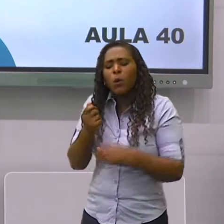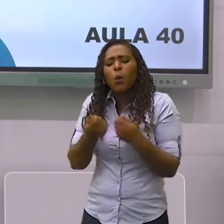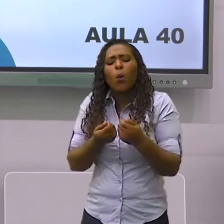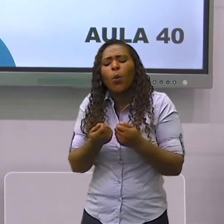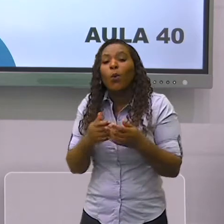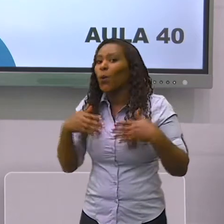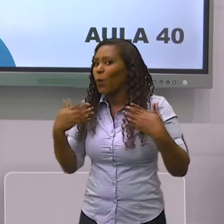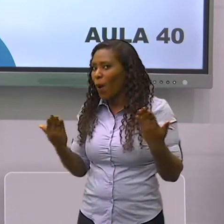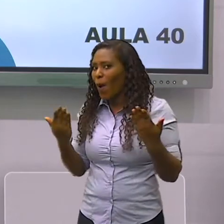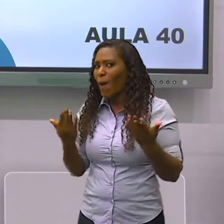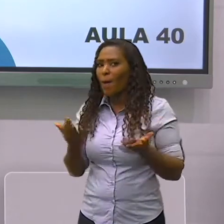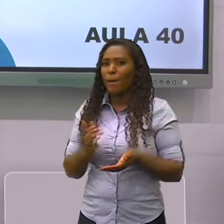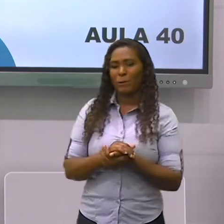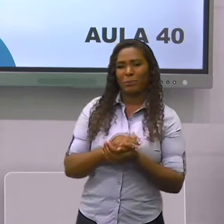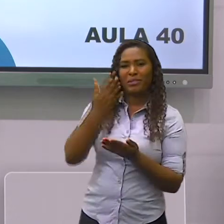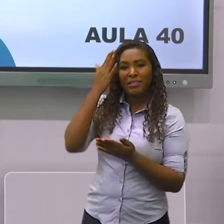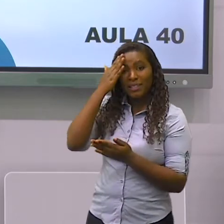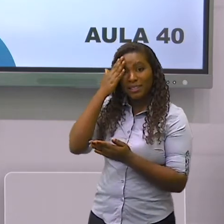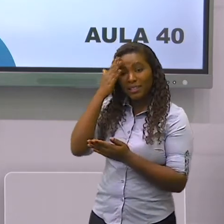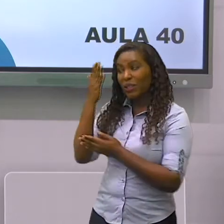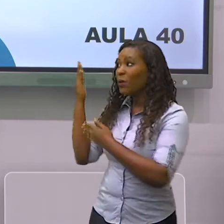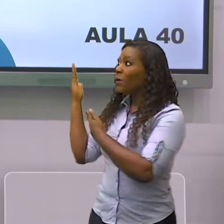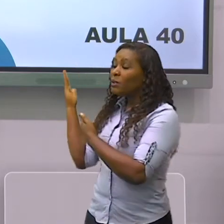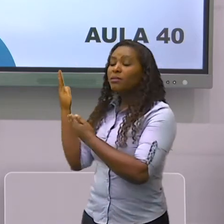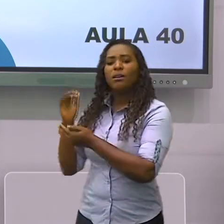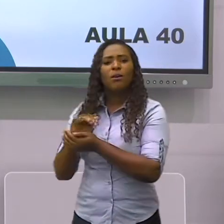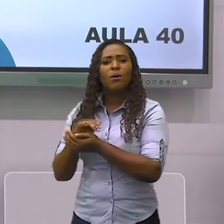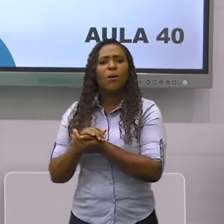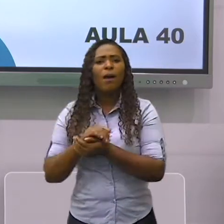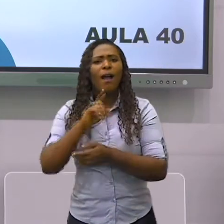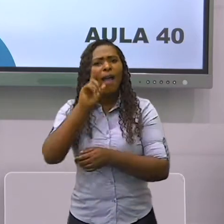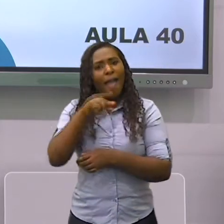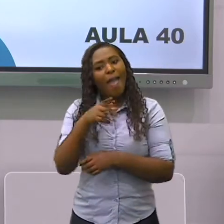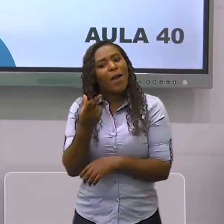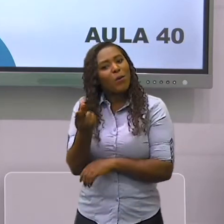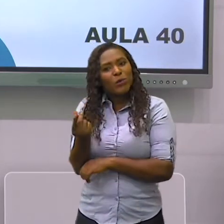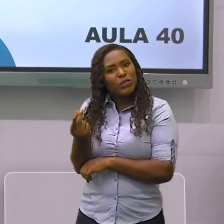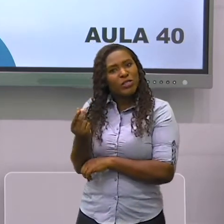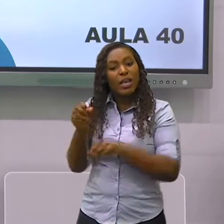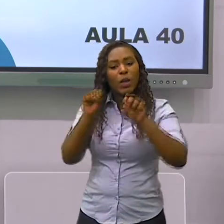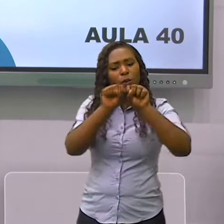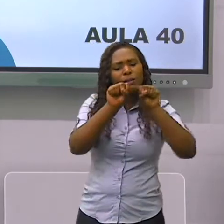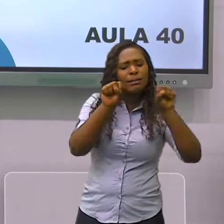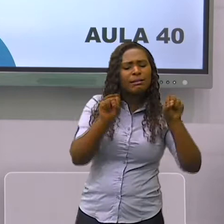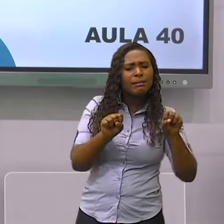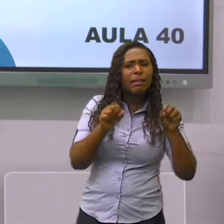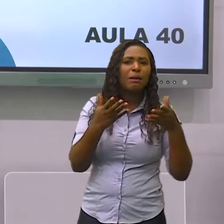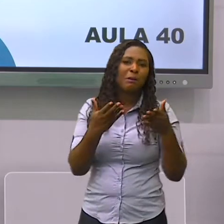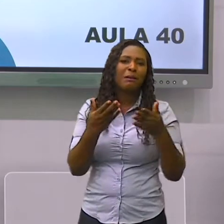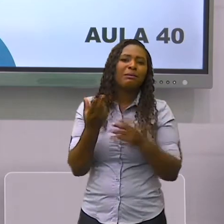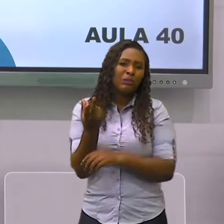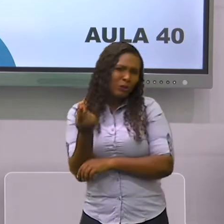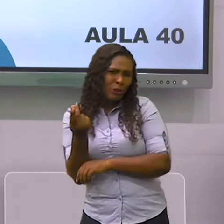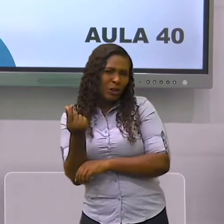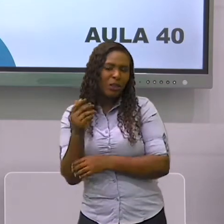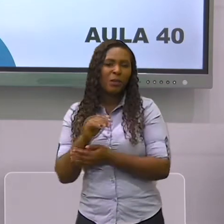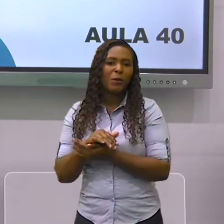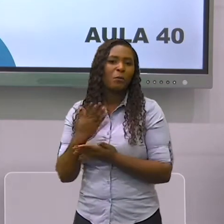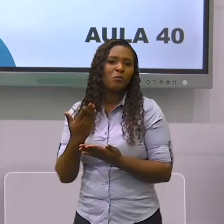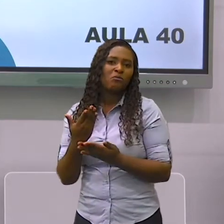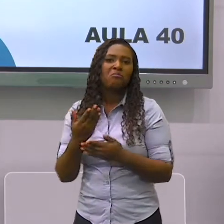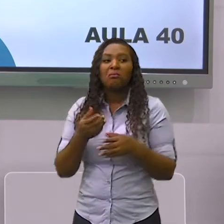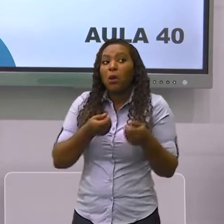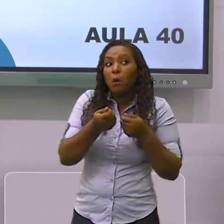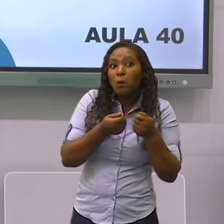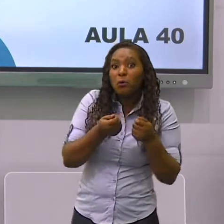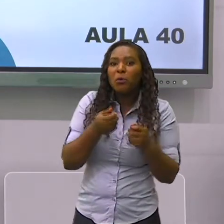está diretamente ligado ao nosso dinheiro. Fizemos um comentário sobre um